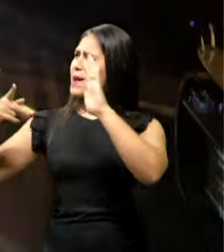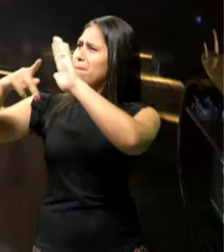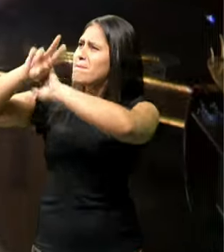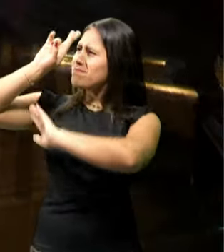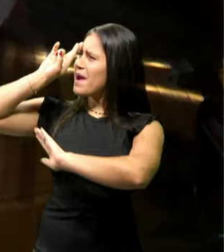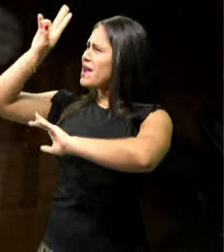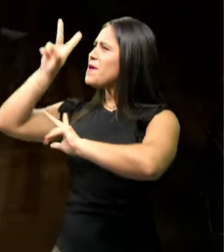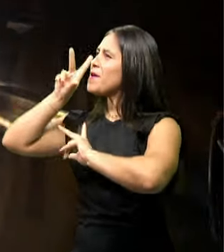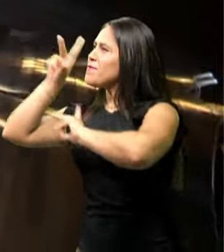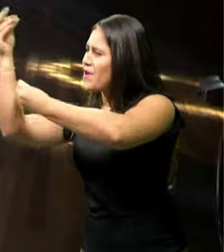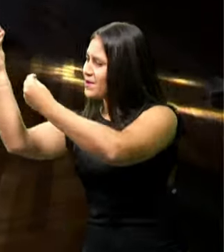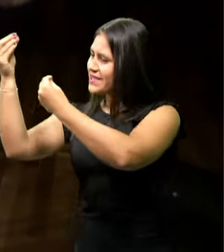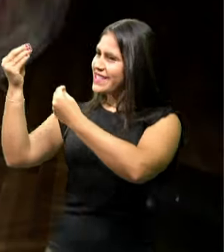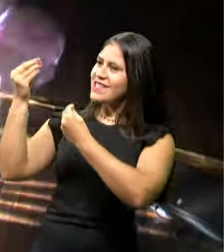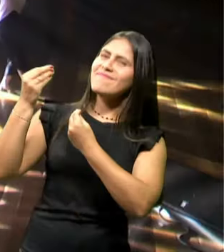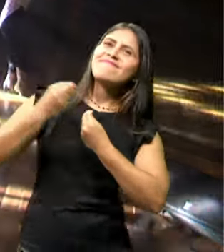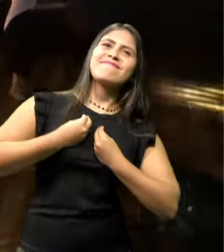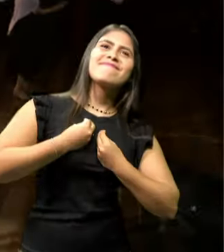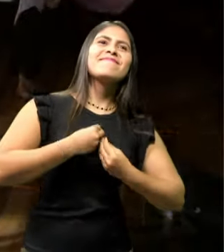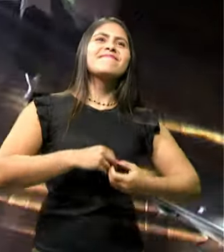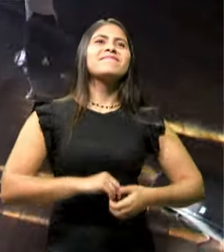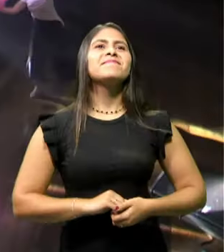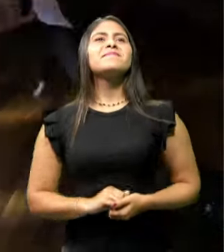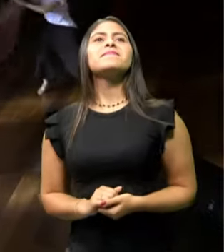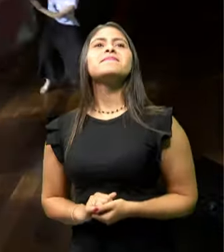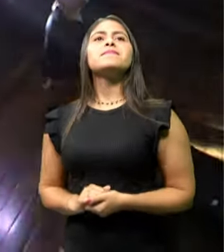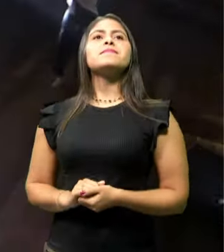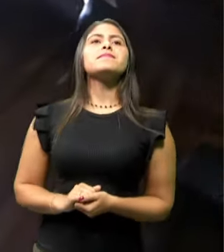Do Senhor é a nossa força.